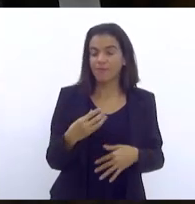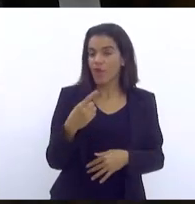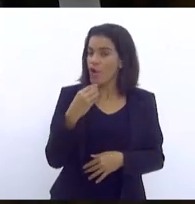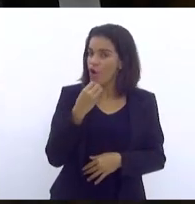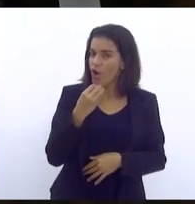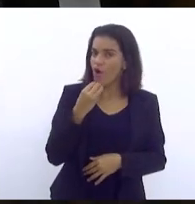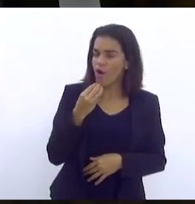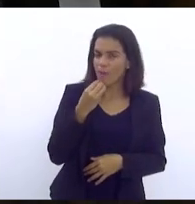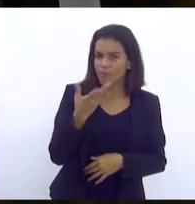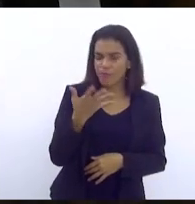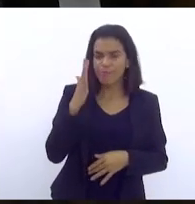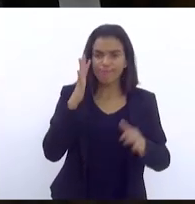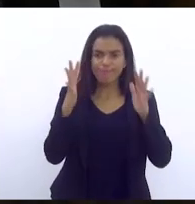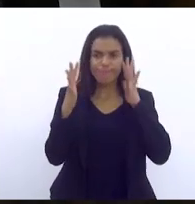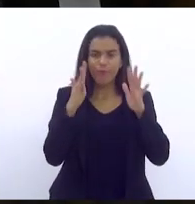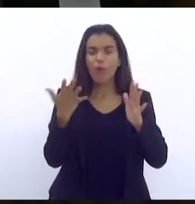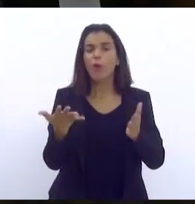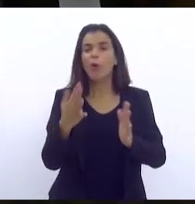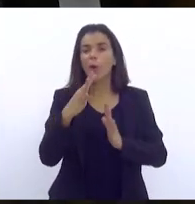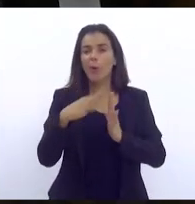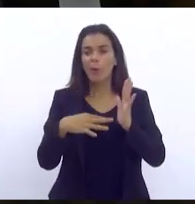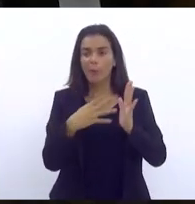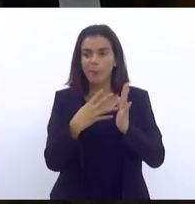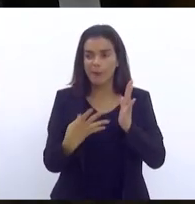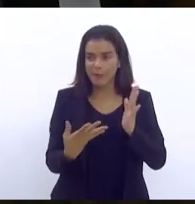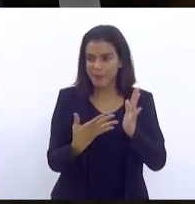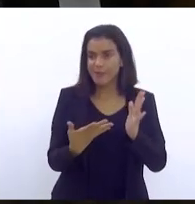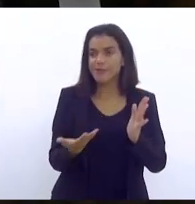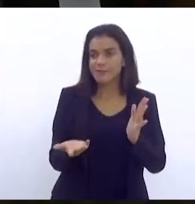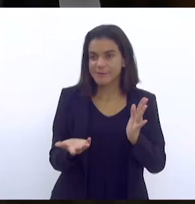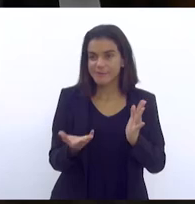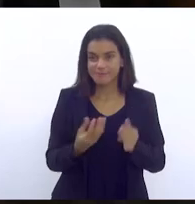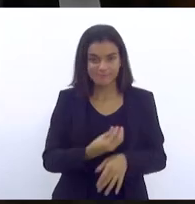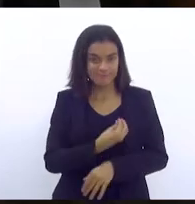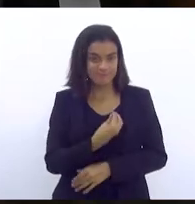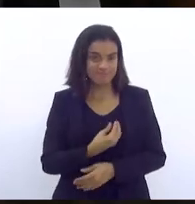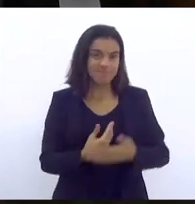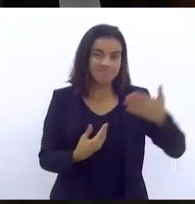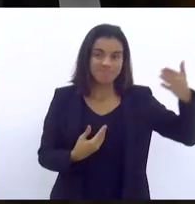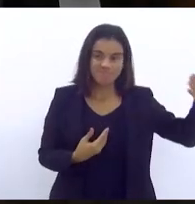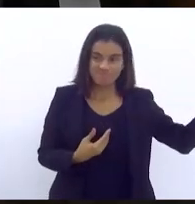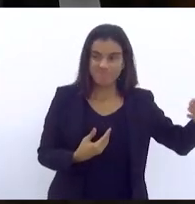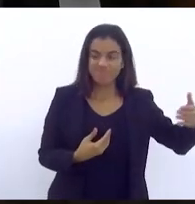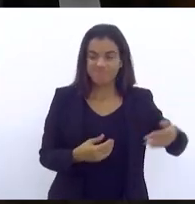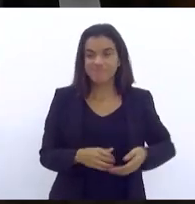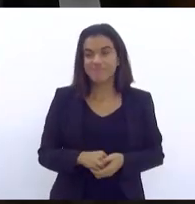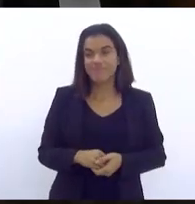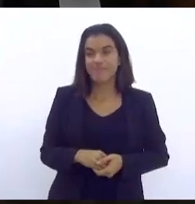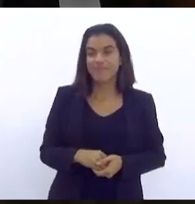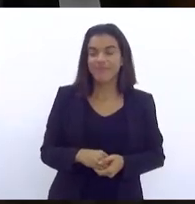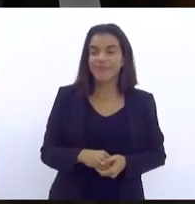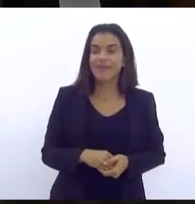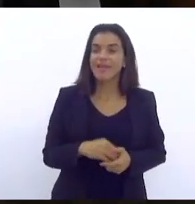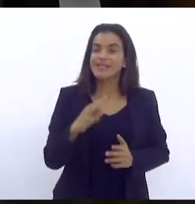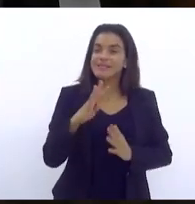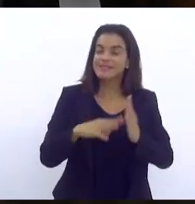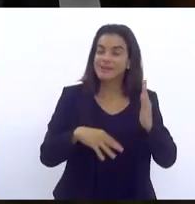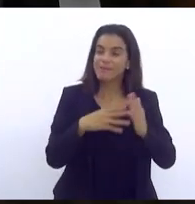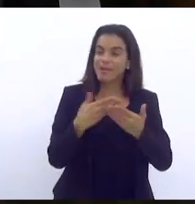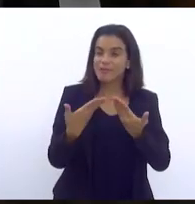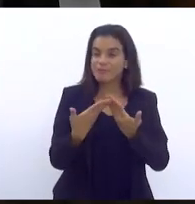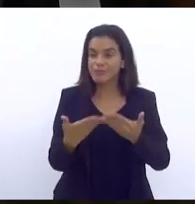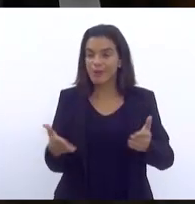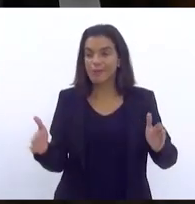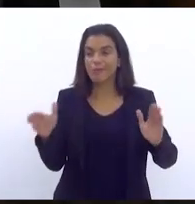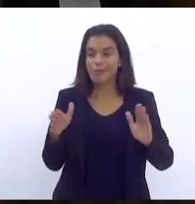é esse plano até para perguntar para as empresas que em brevidade vão falar estão aqui à direita no púpito à direita ou esse plano de ampliação dos